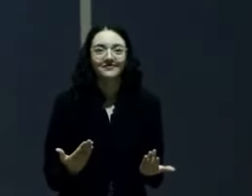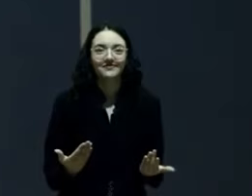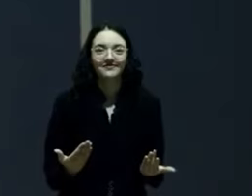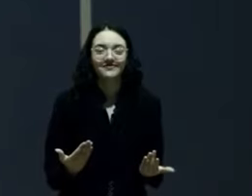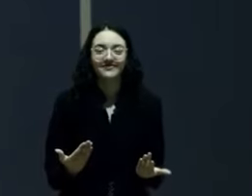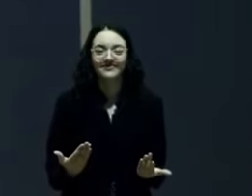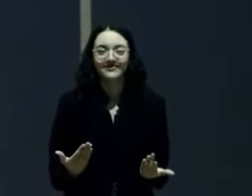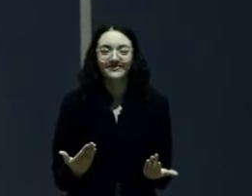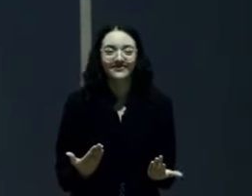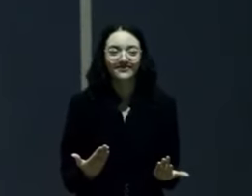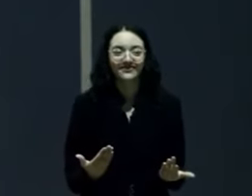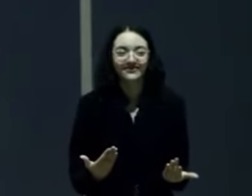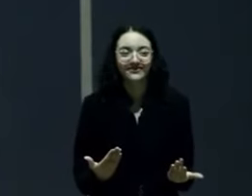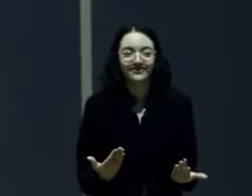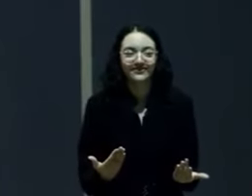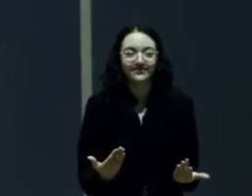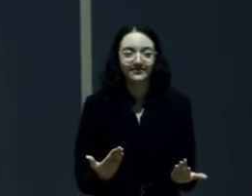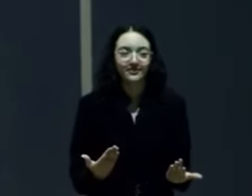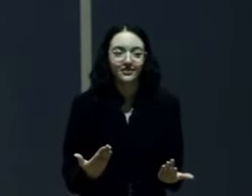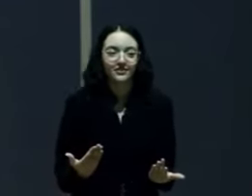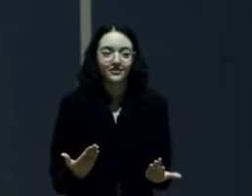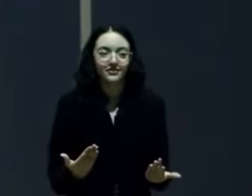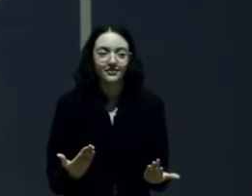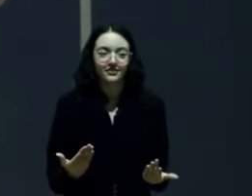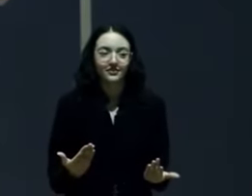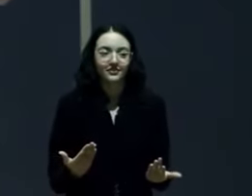Quem sabe o que é ceia, valoriza isso.